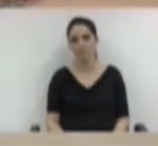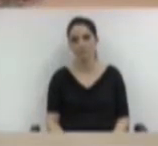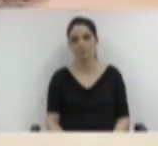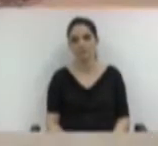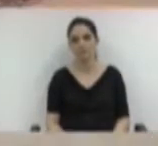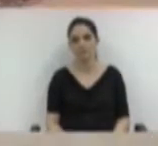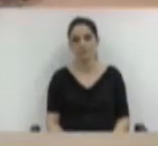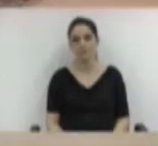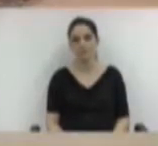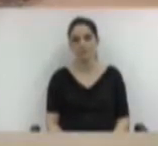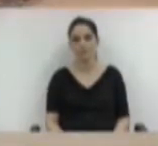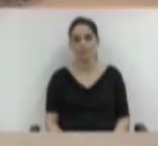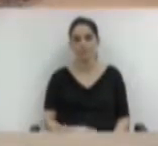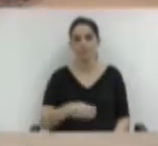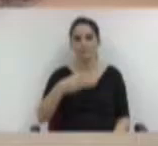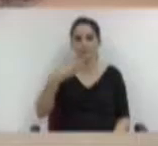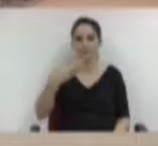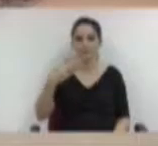Ofício